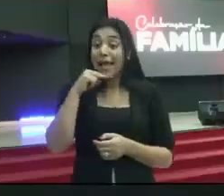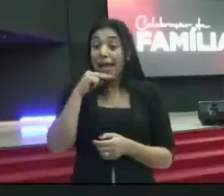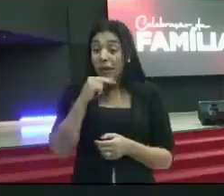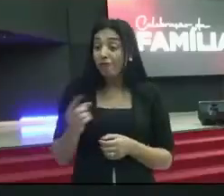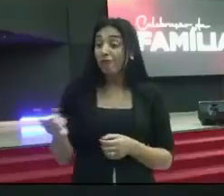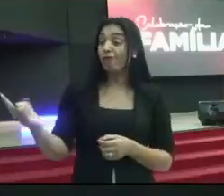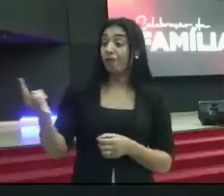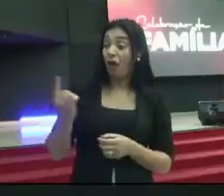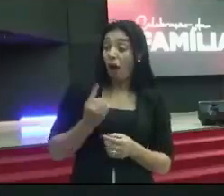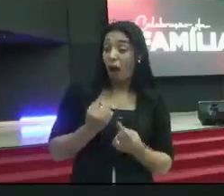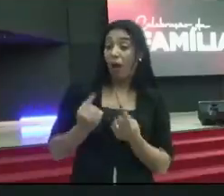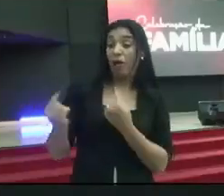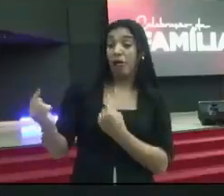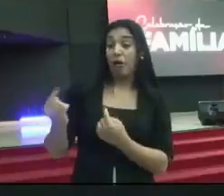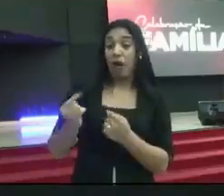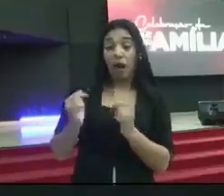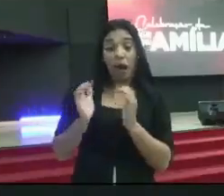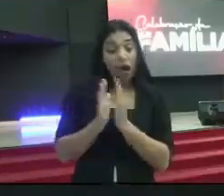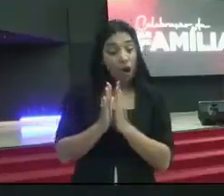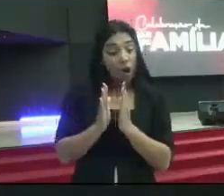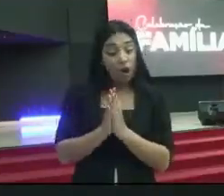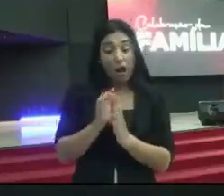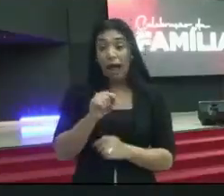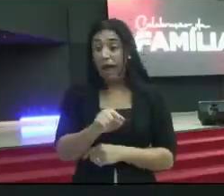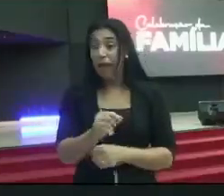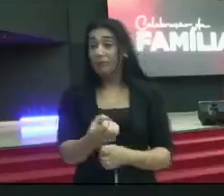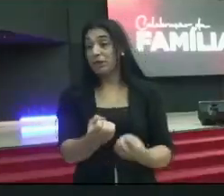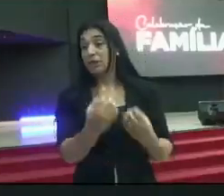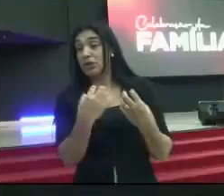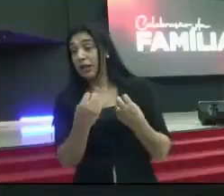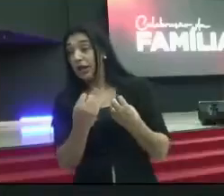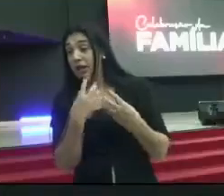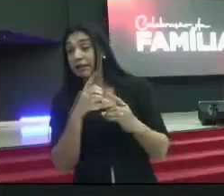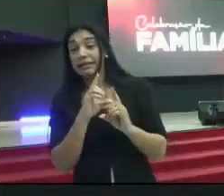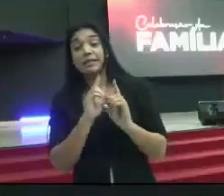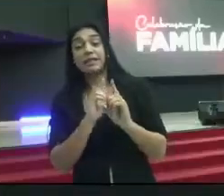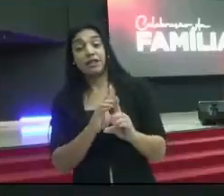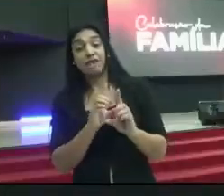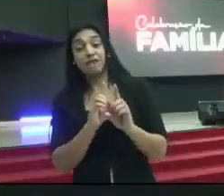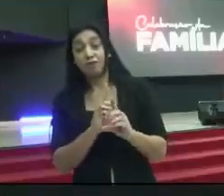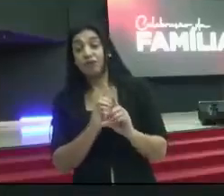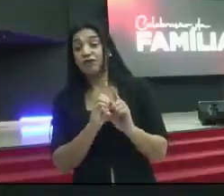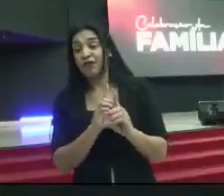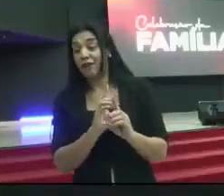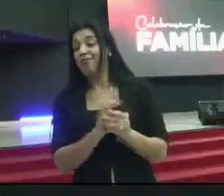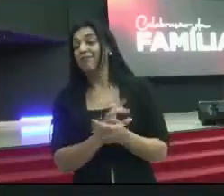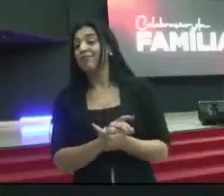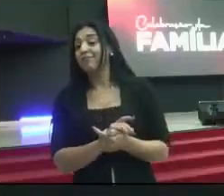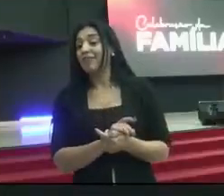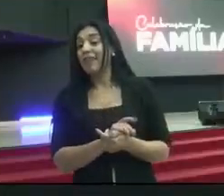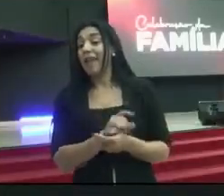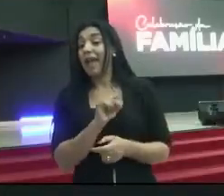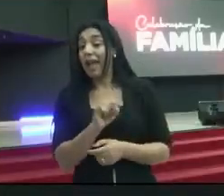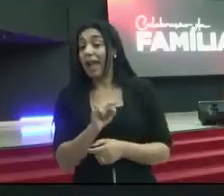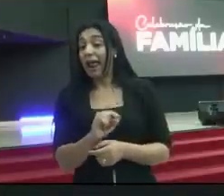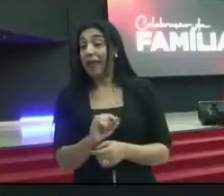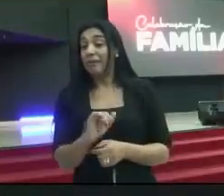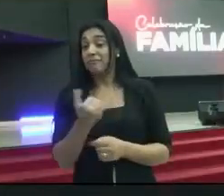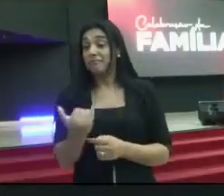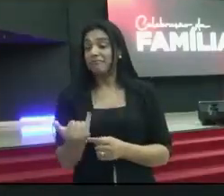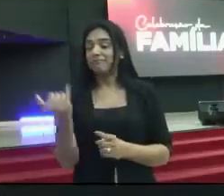netos. E alguns diziam, ela me ensinou a fazer devocional. Ela me